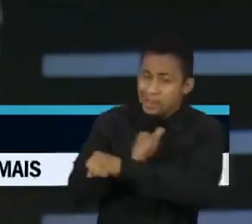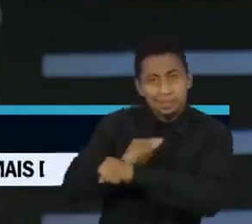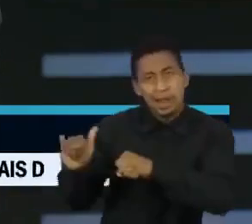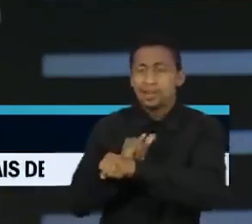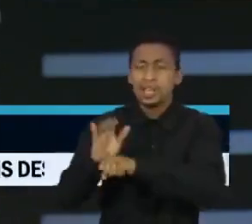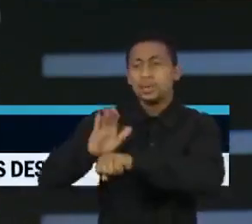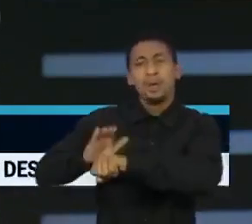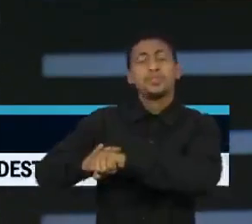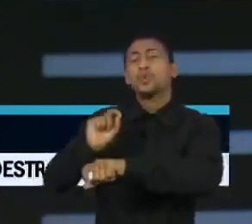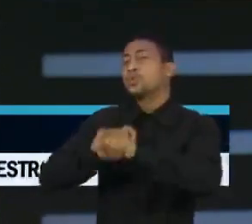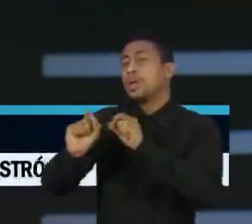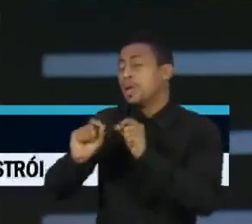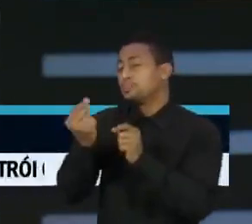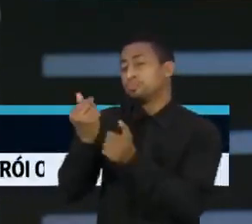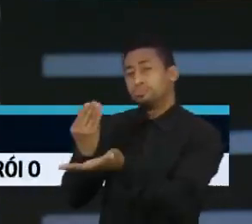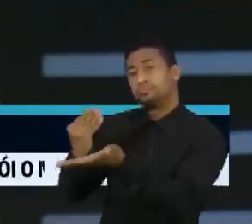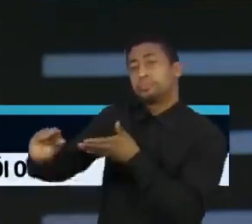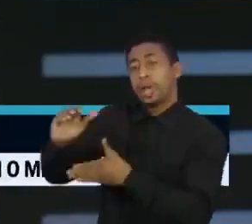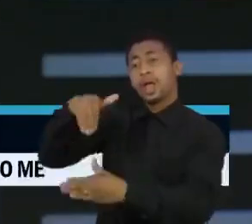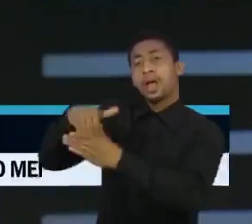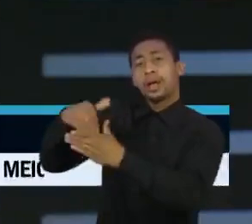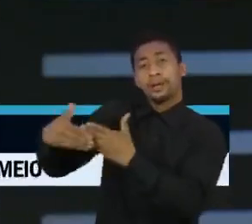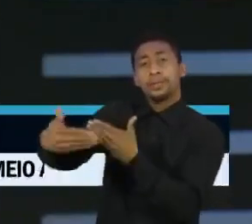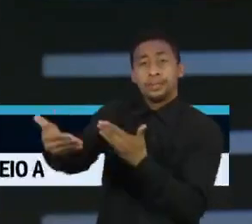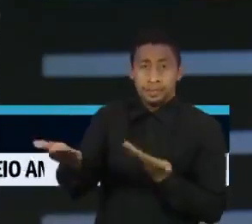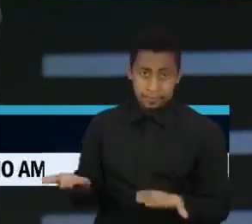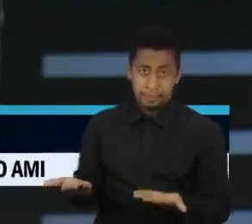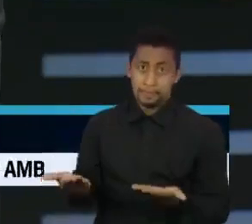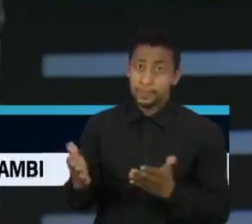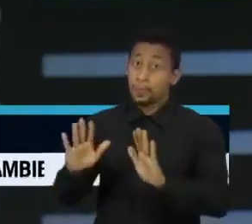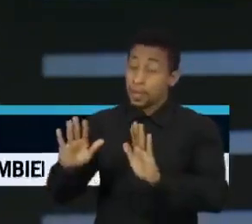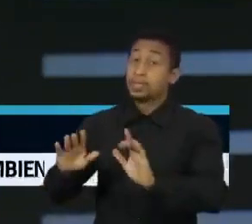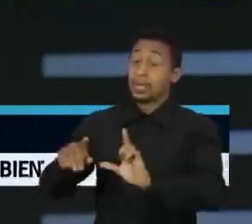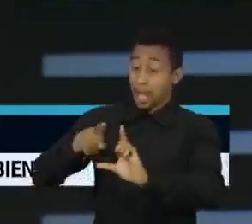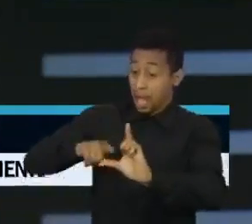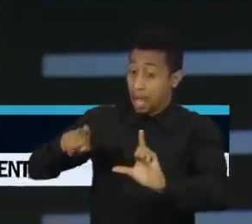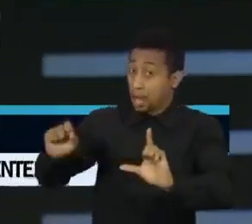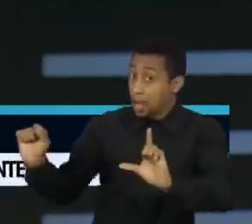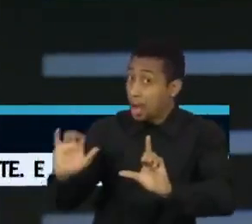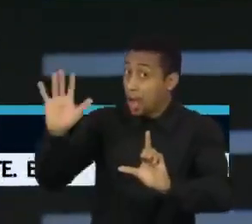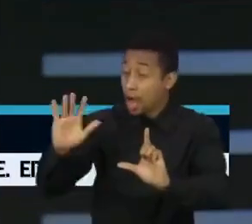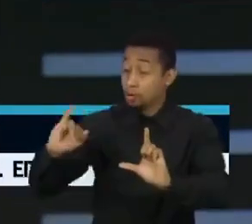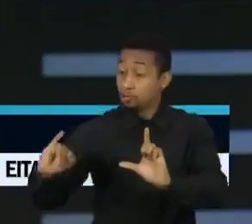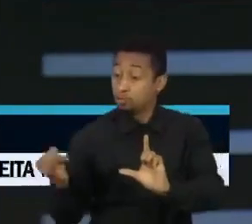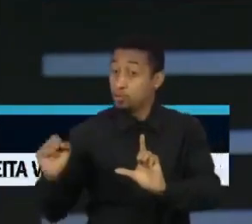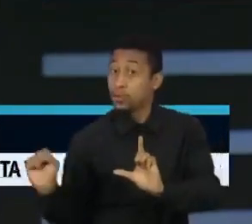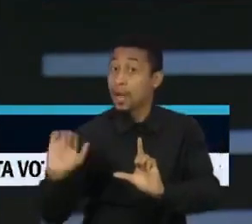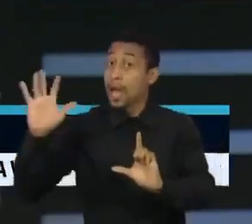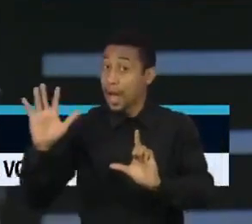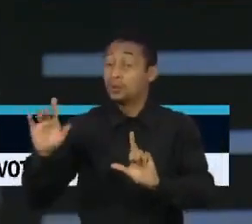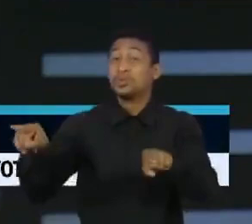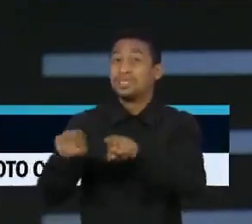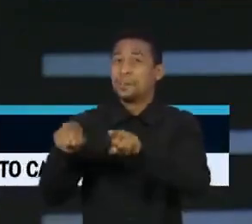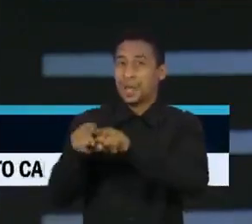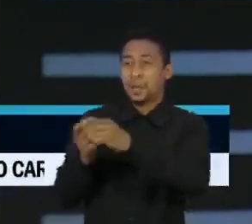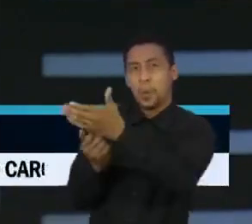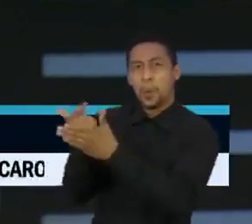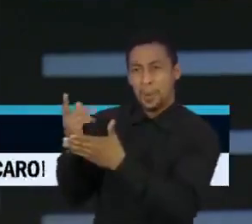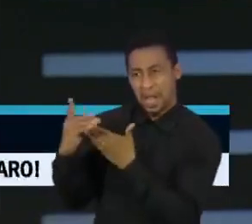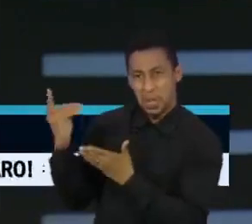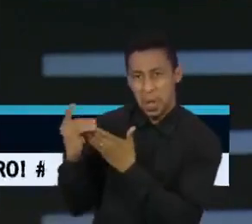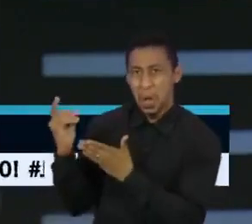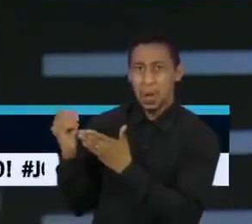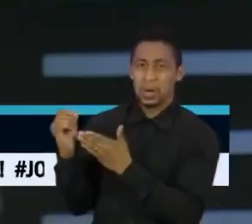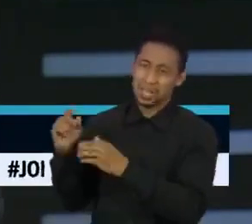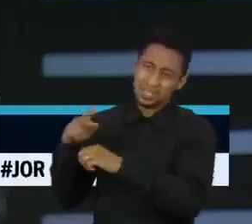o outro estado desses muito bem no fundo a inflação por juros altos o câmbio maior no Brasil diferente do que